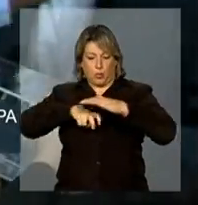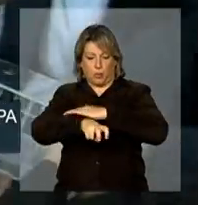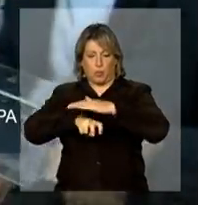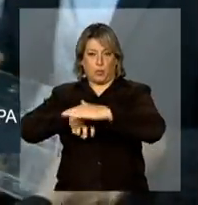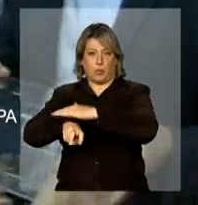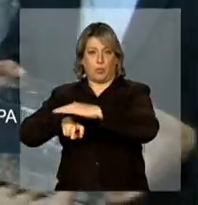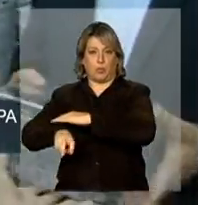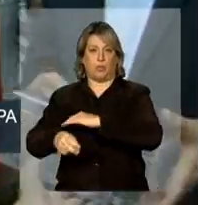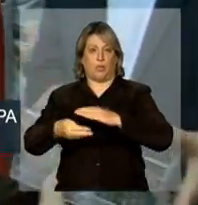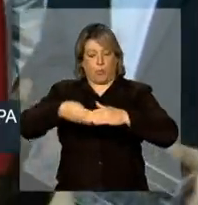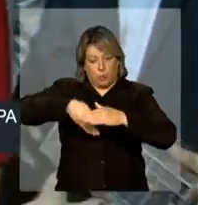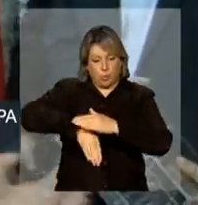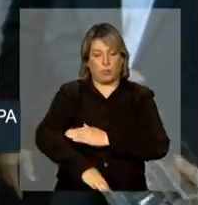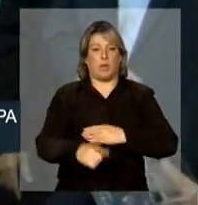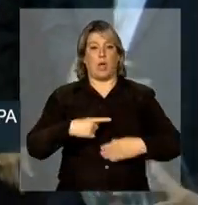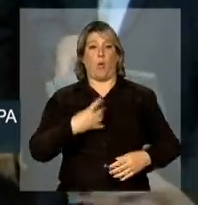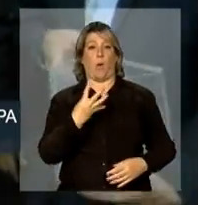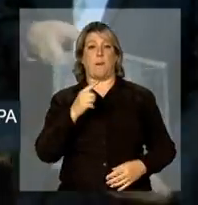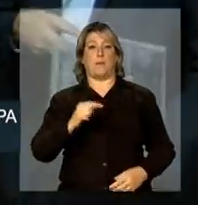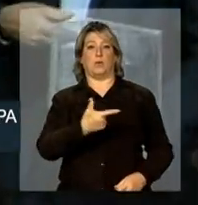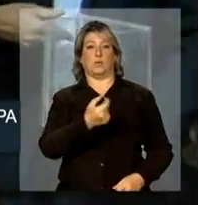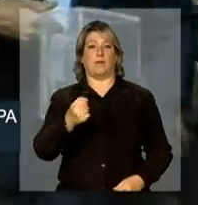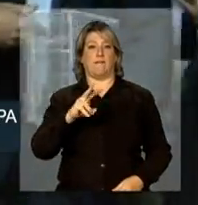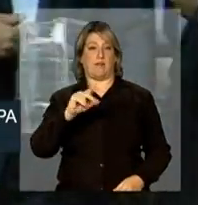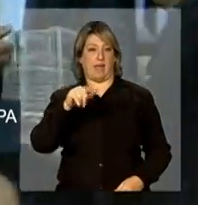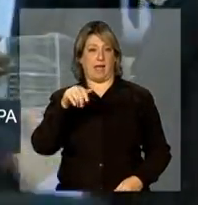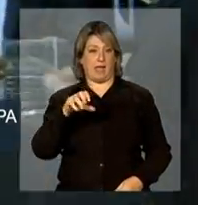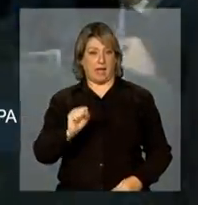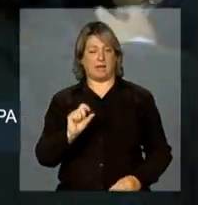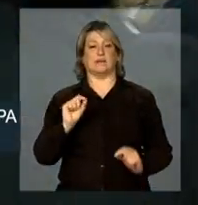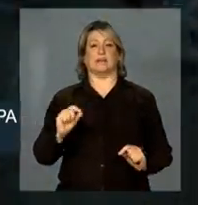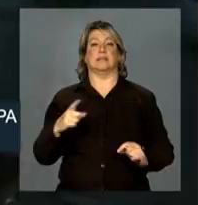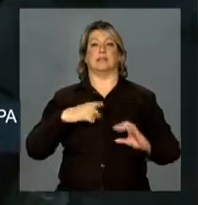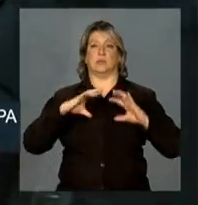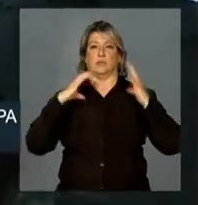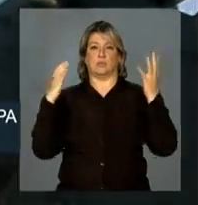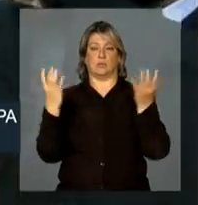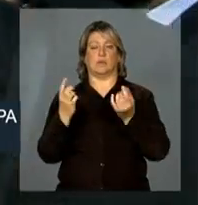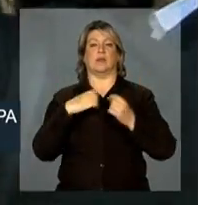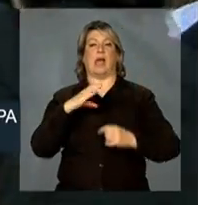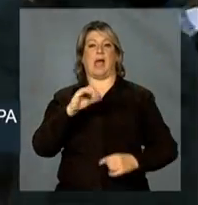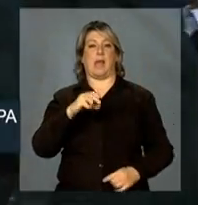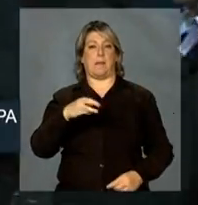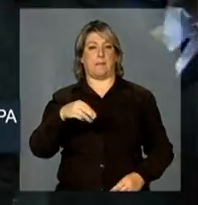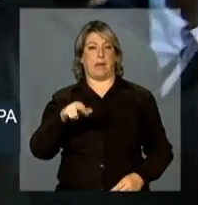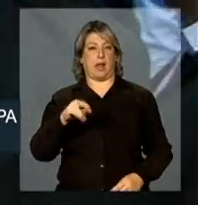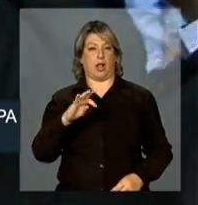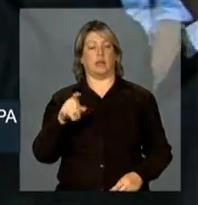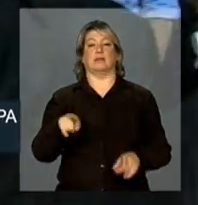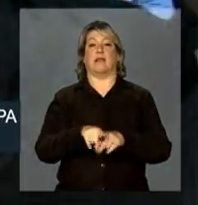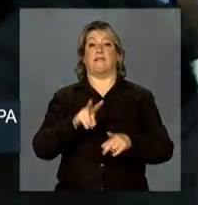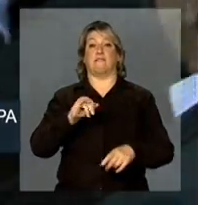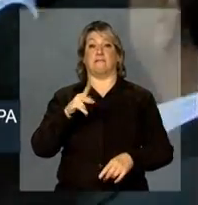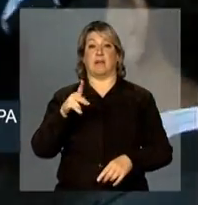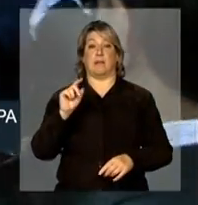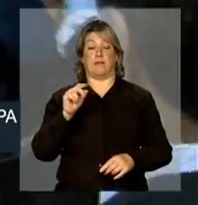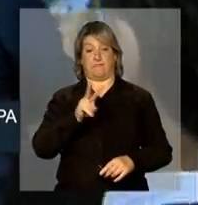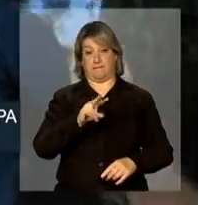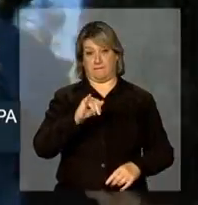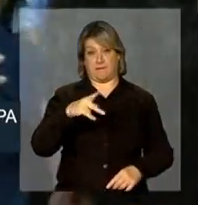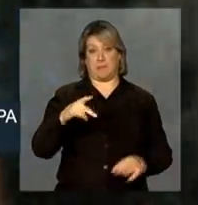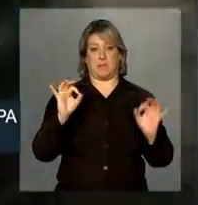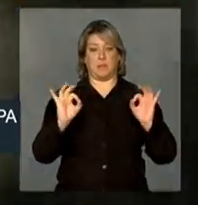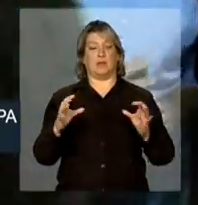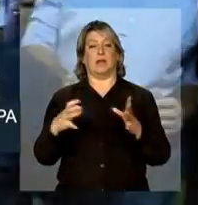subterrâneo com 4.200 vagas, estruturas como camarotes, área VIP, setor de imprensa,